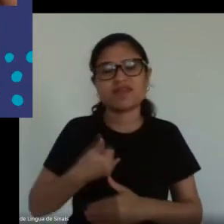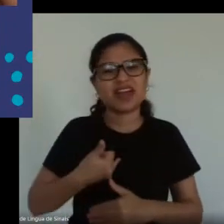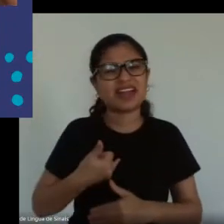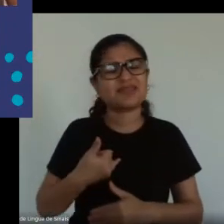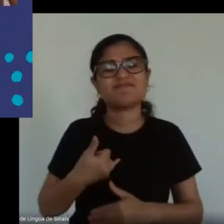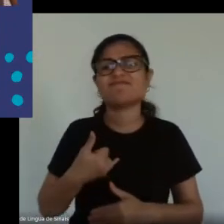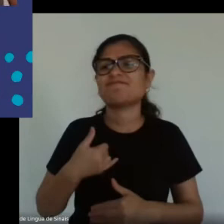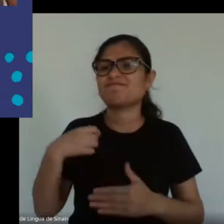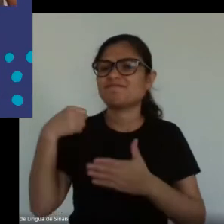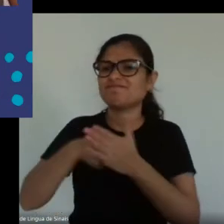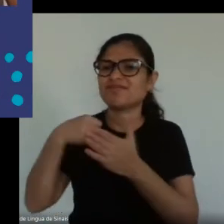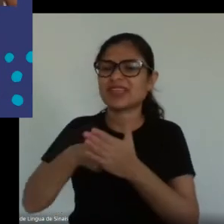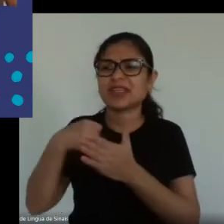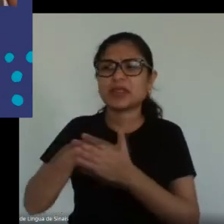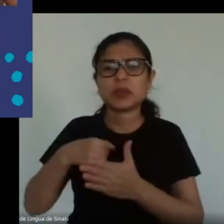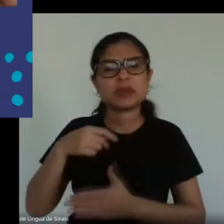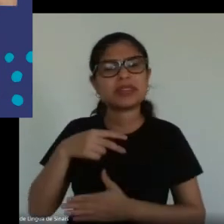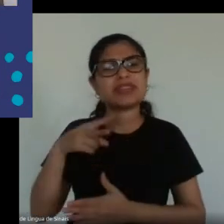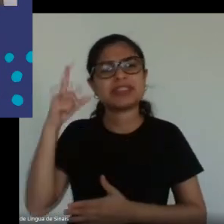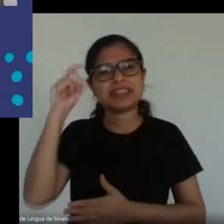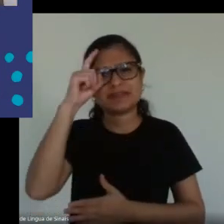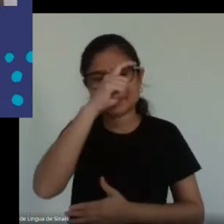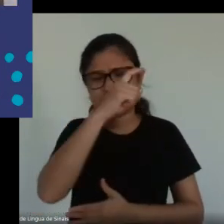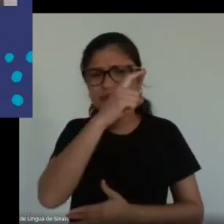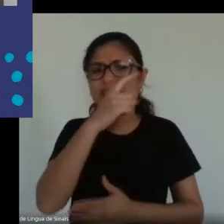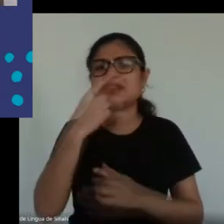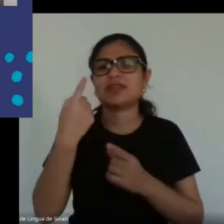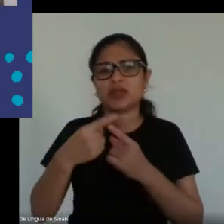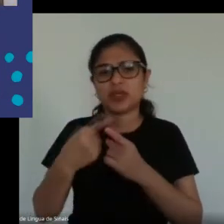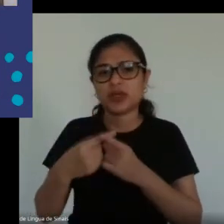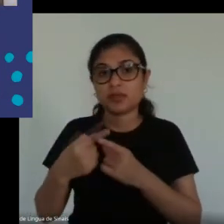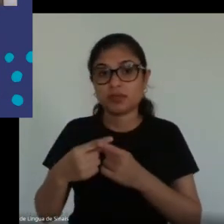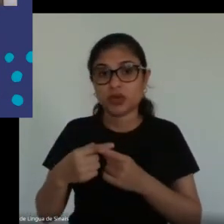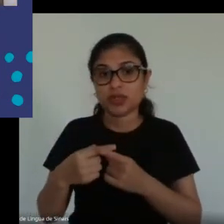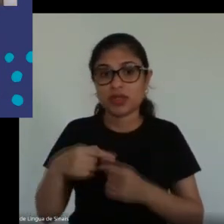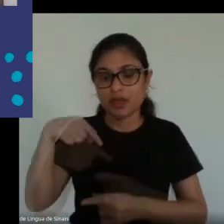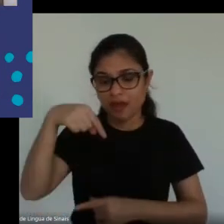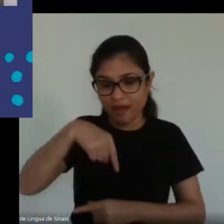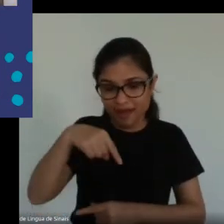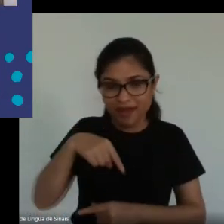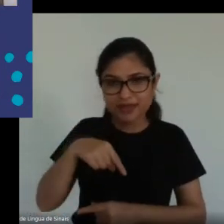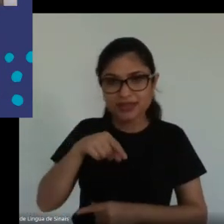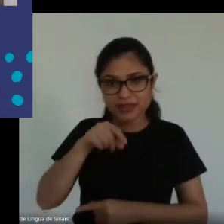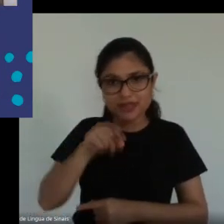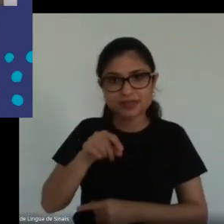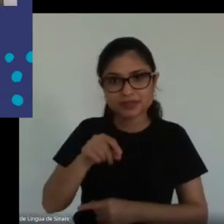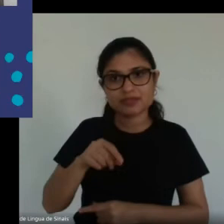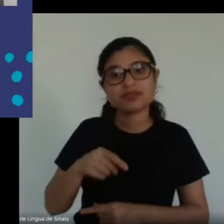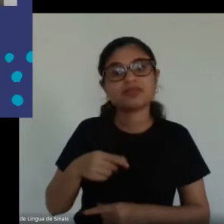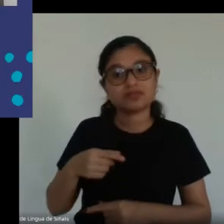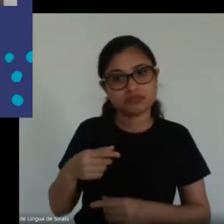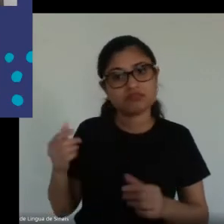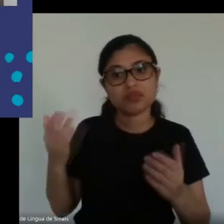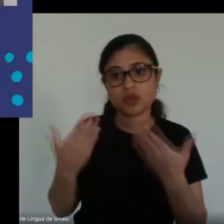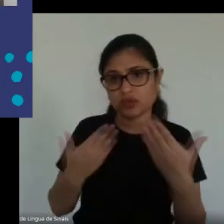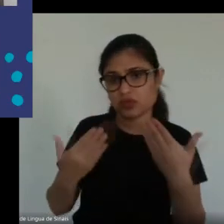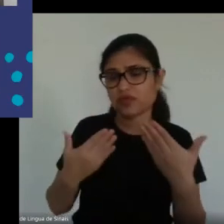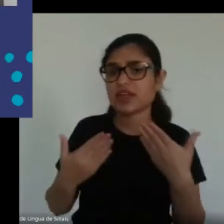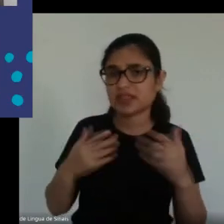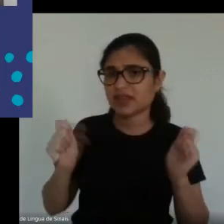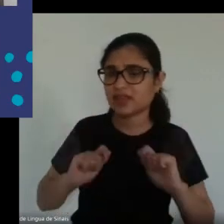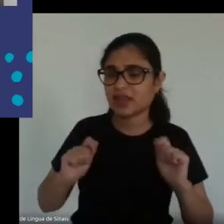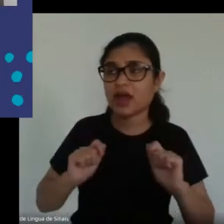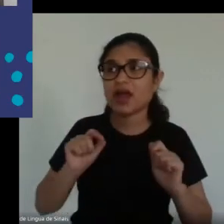muito difícil, porque aqui, gente, a gente consegue conversar. Lá ainda é o coronelismo. Essa semana eu conversei bastante